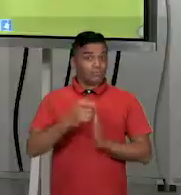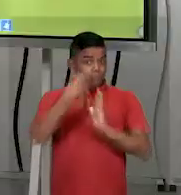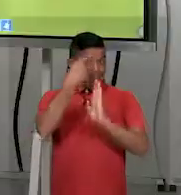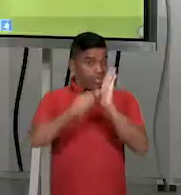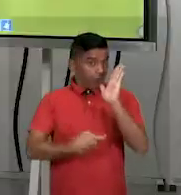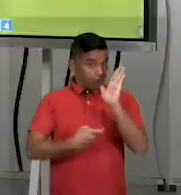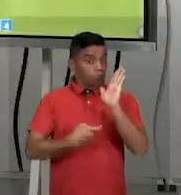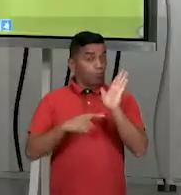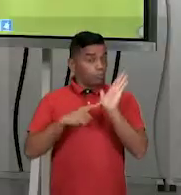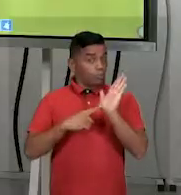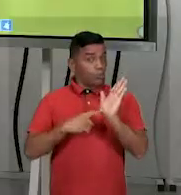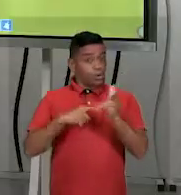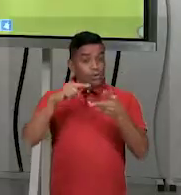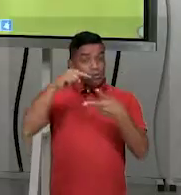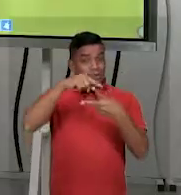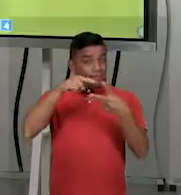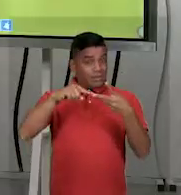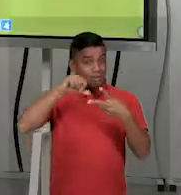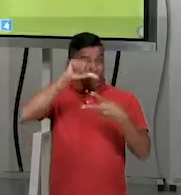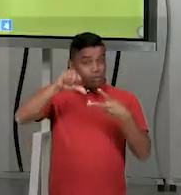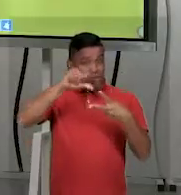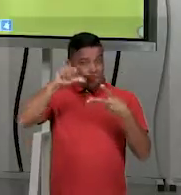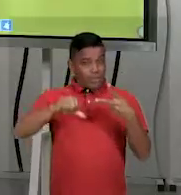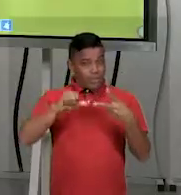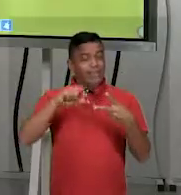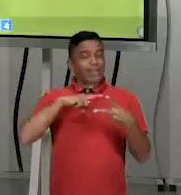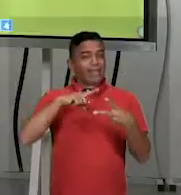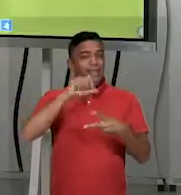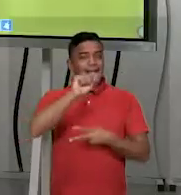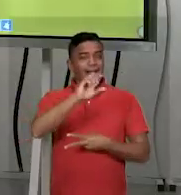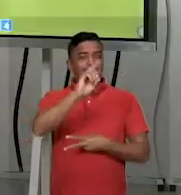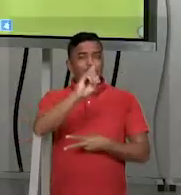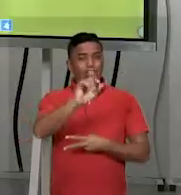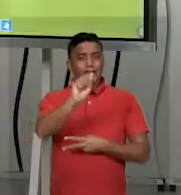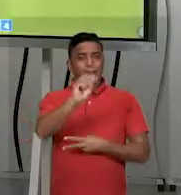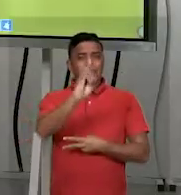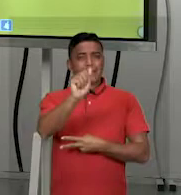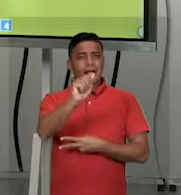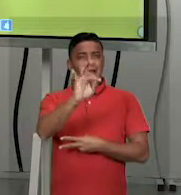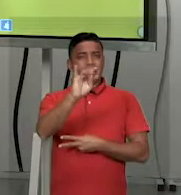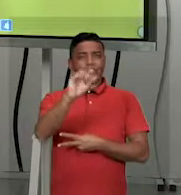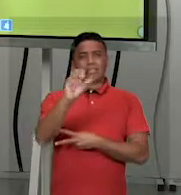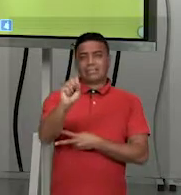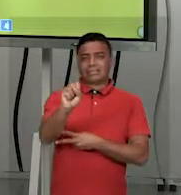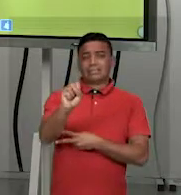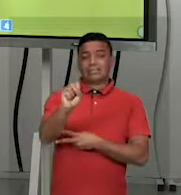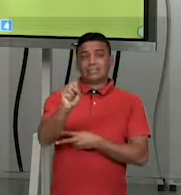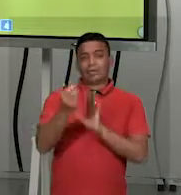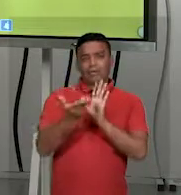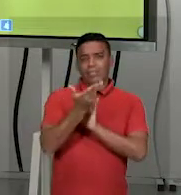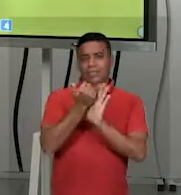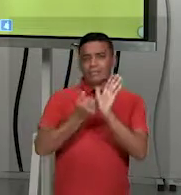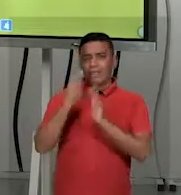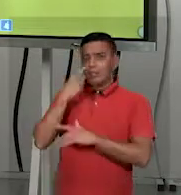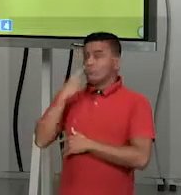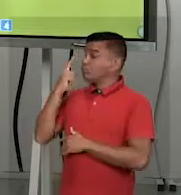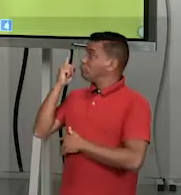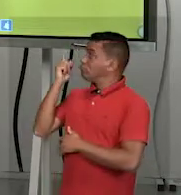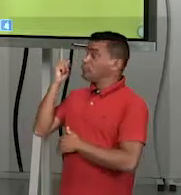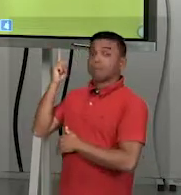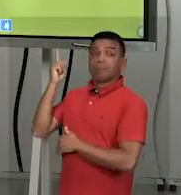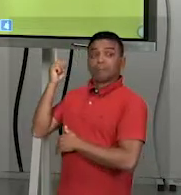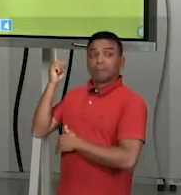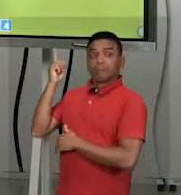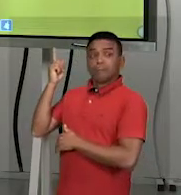que nós temos 2 transformações adiabáticas. Pelo desenho, a gente já consegue identificar que